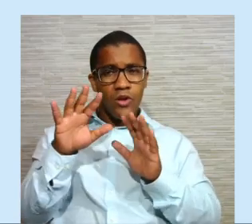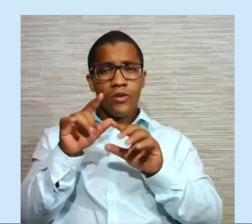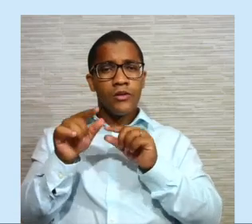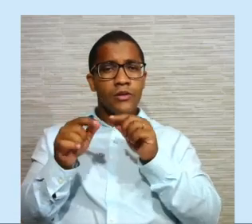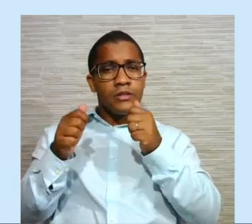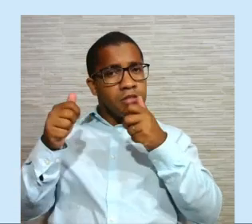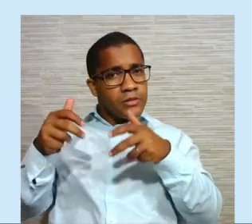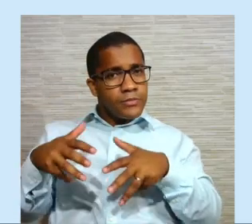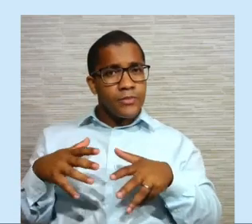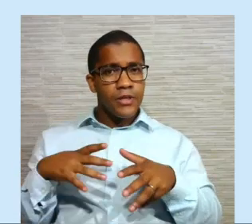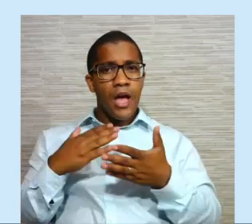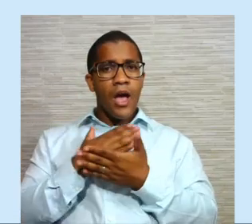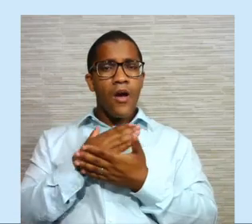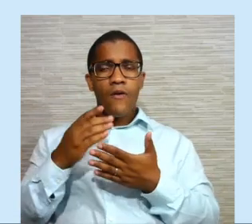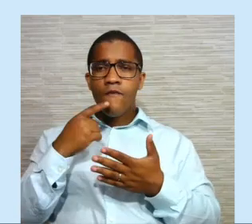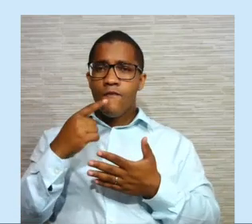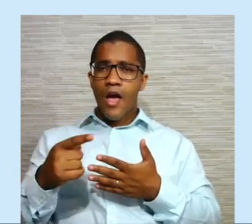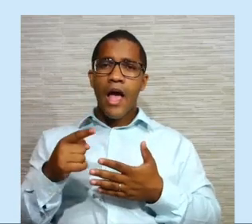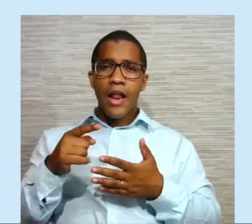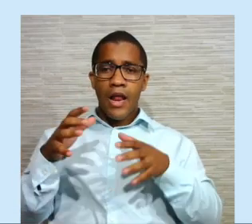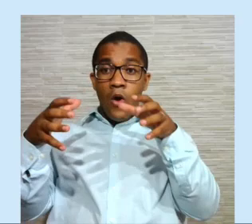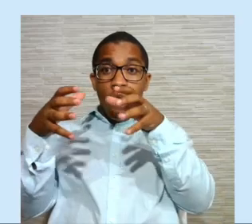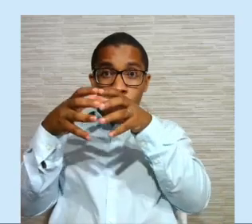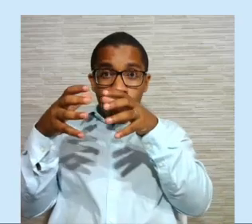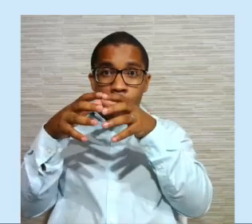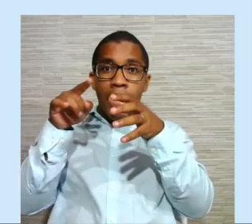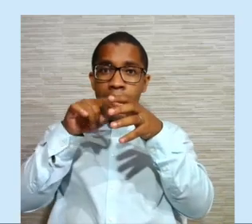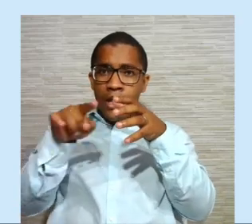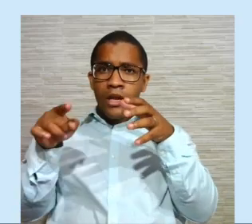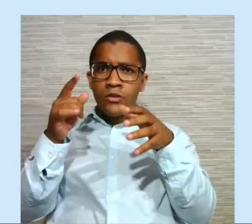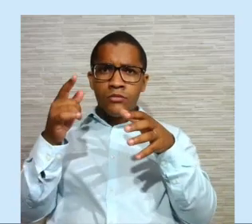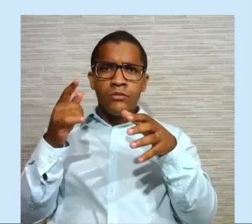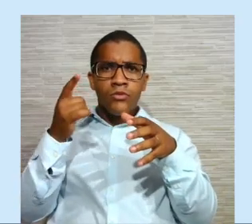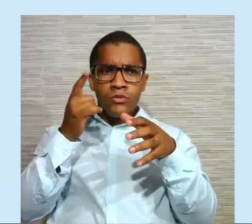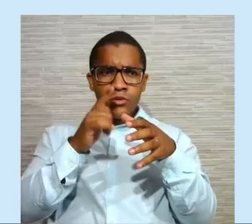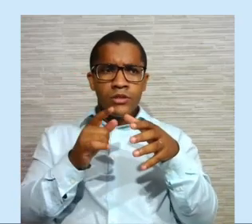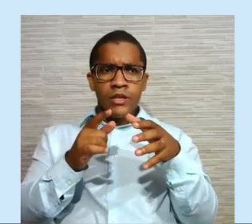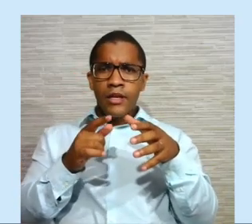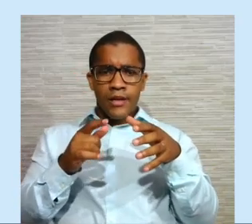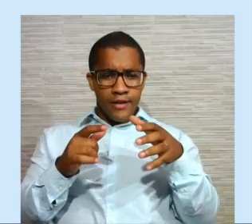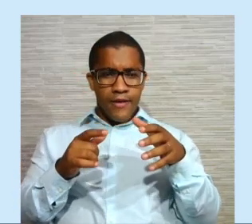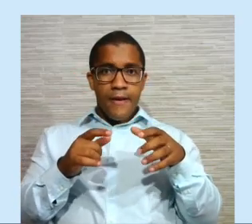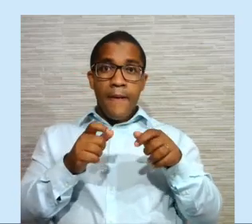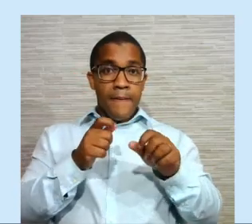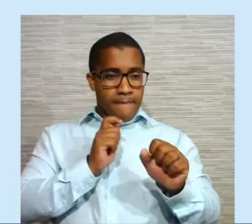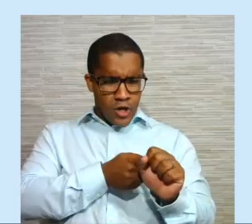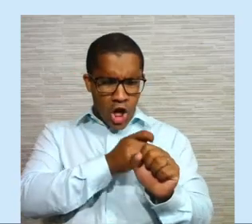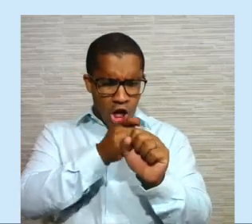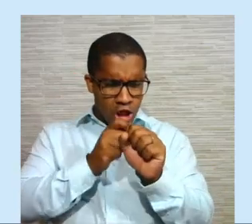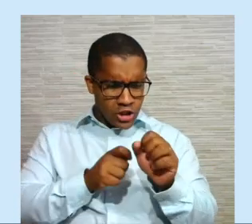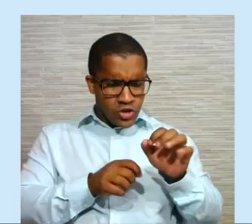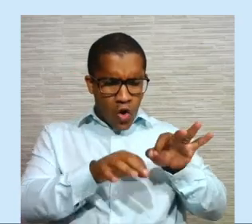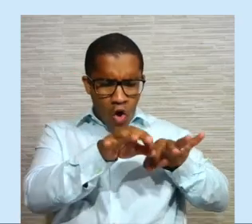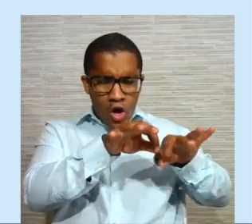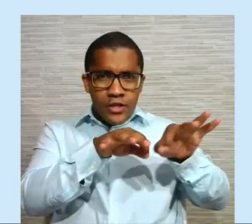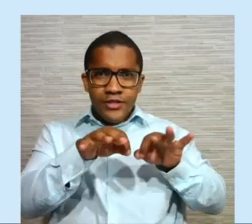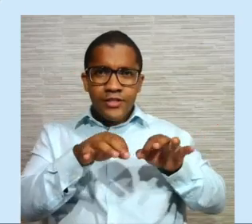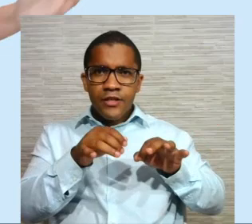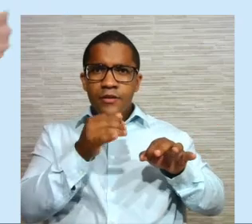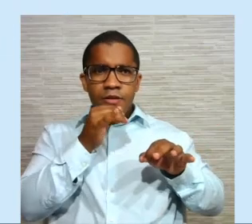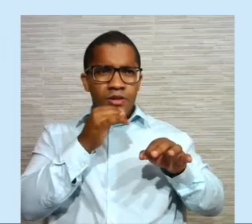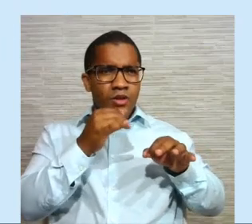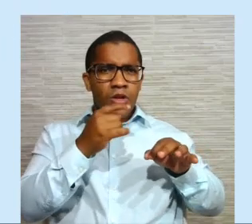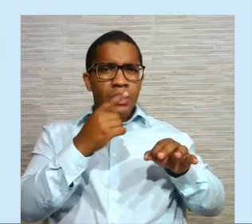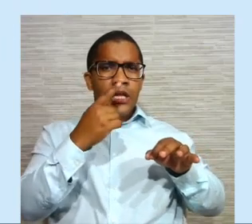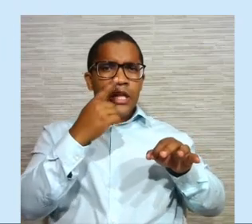mas alguns teóricos falam que eles até chegaram a produzir os próprios instrumentos, né? Que eles